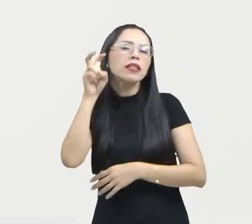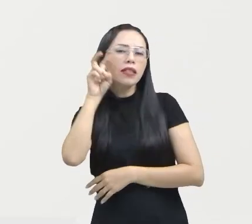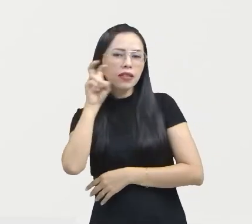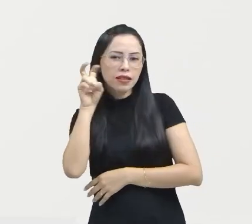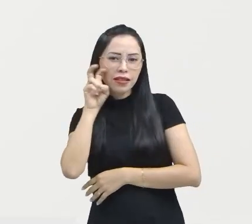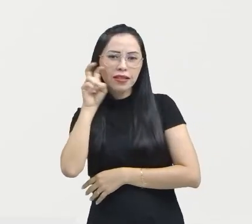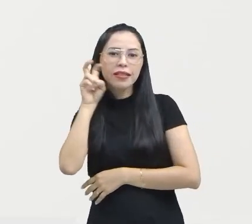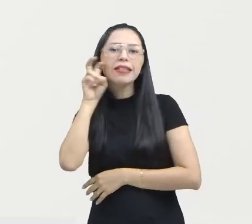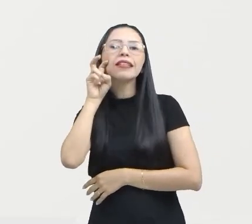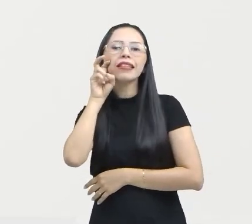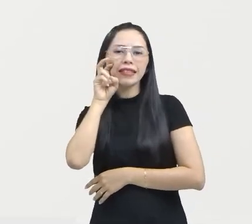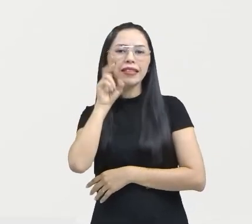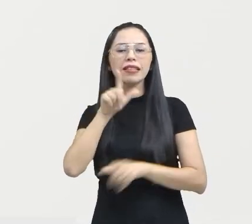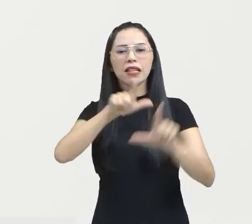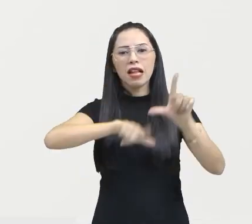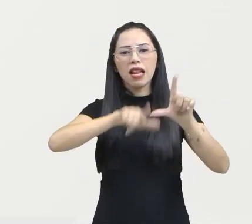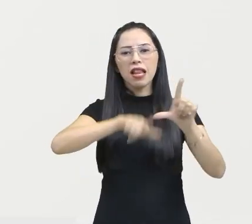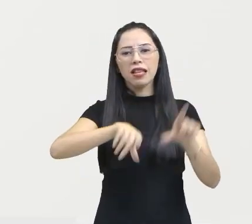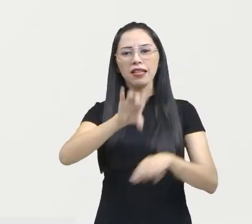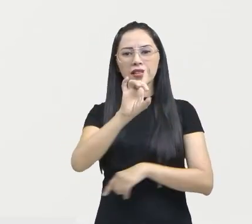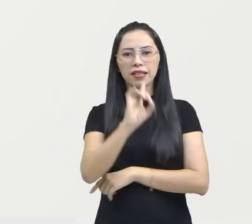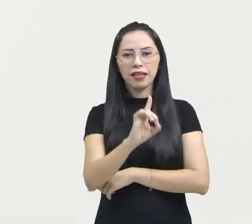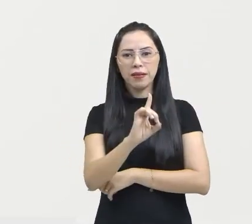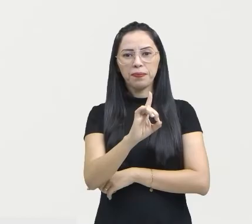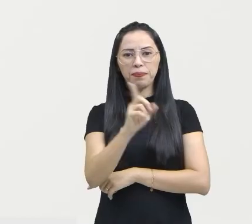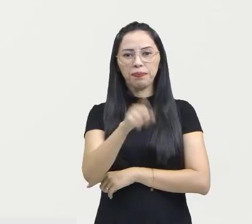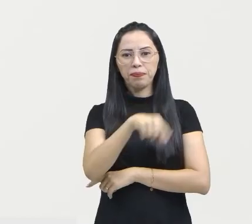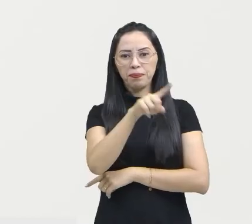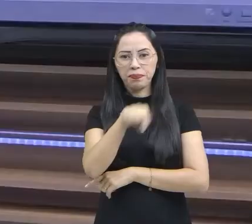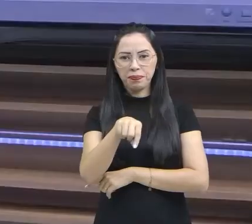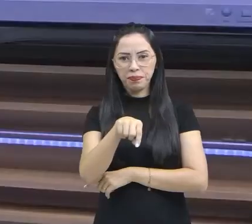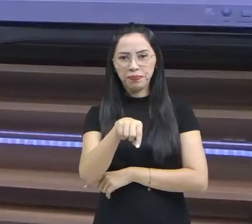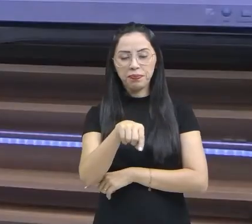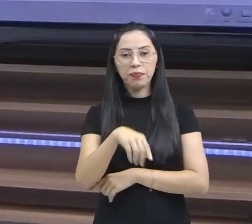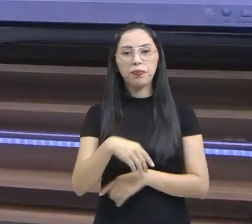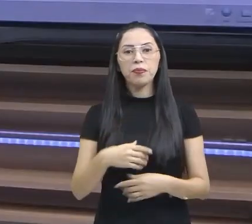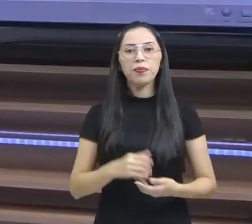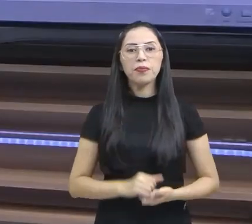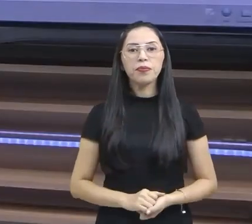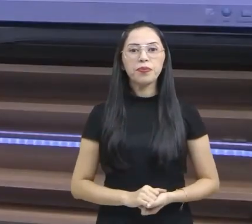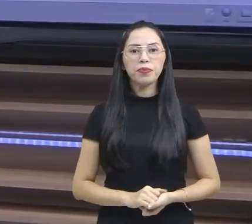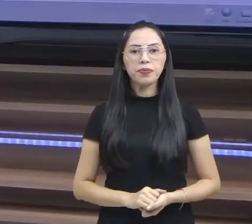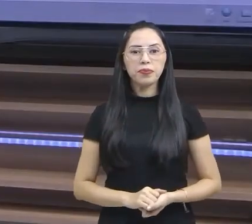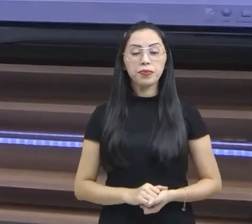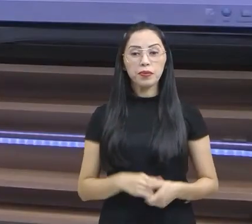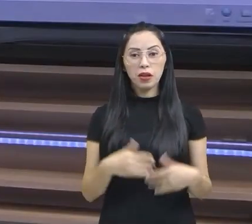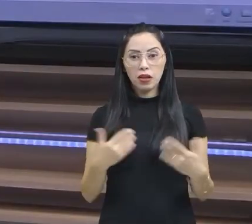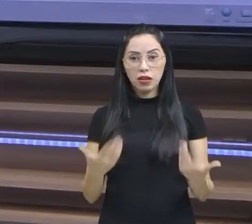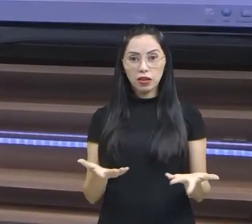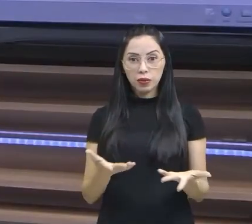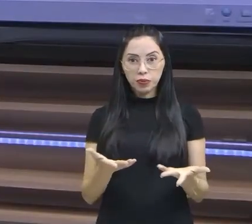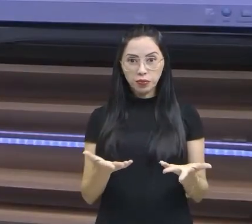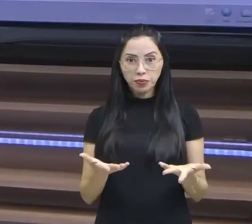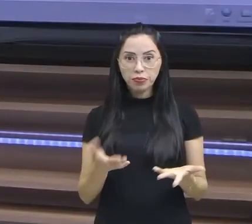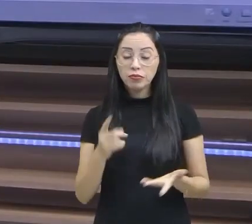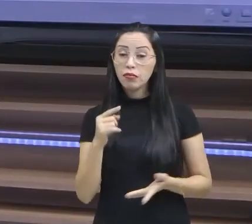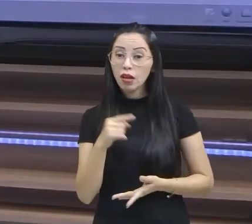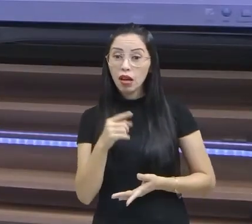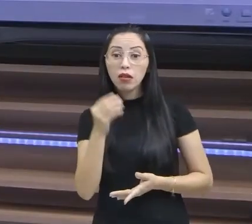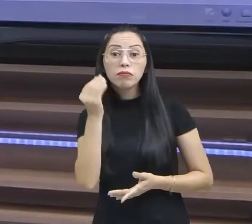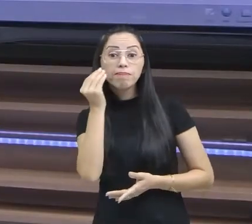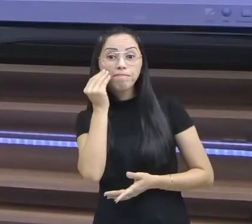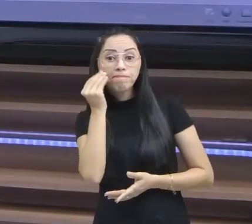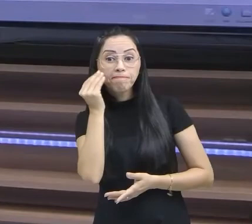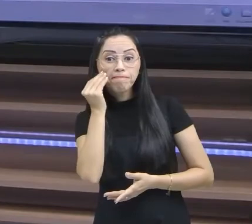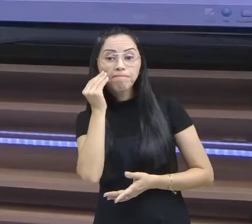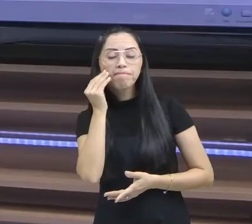quinta-feira, onde o sol aparece. Aqui comigo. Bom, nesse primeiro problema nós usamos o quê? A previsão de